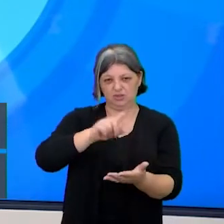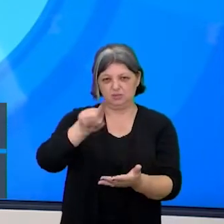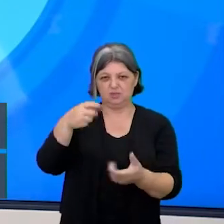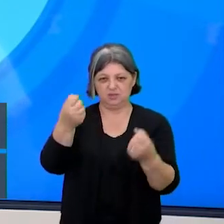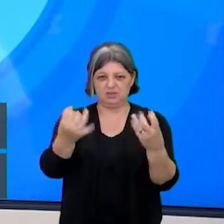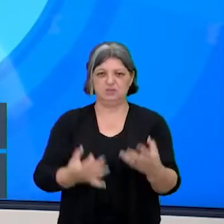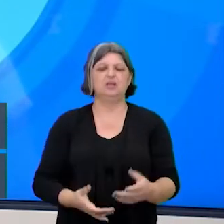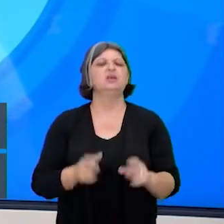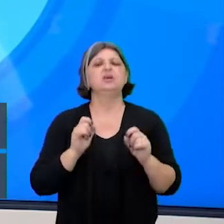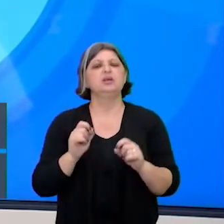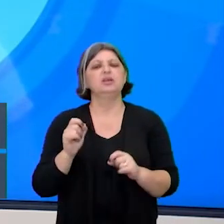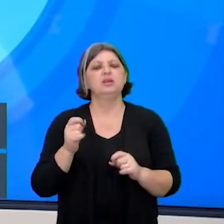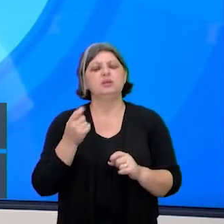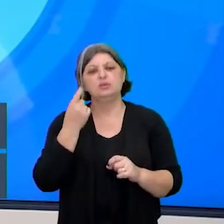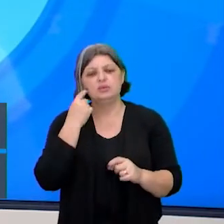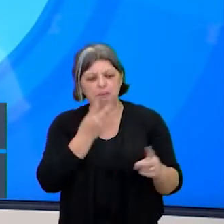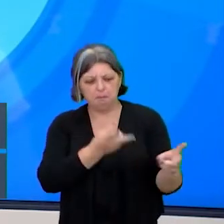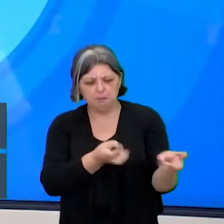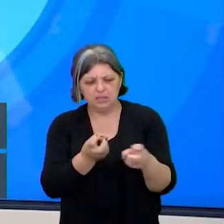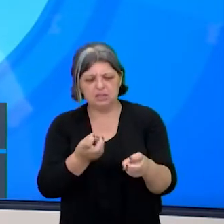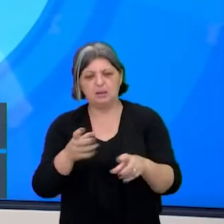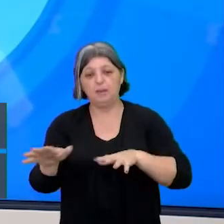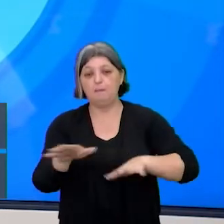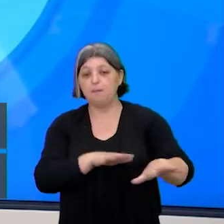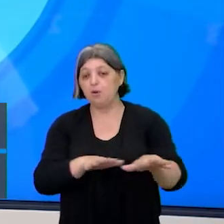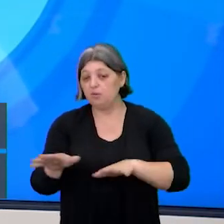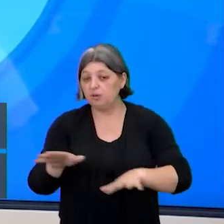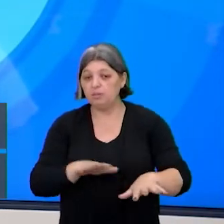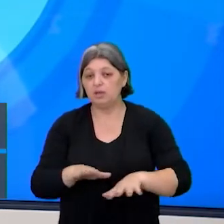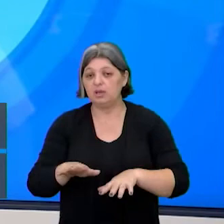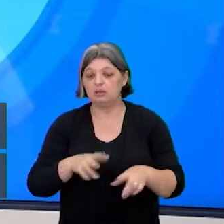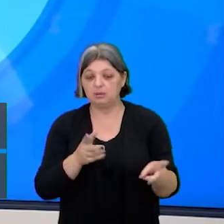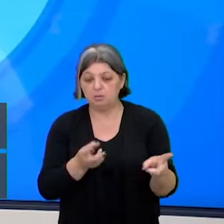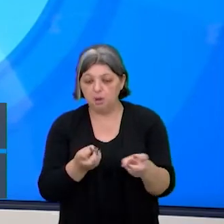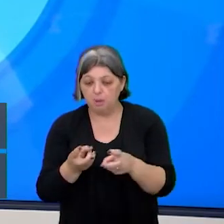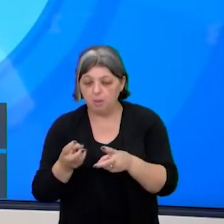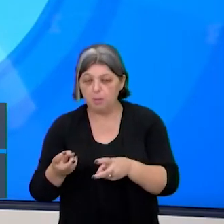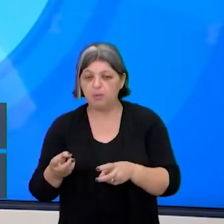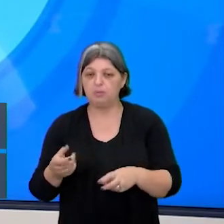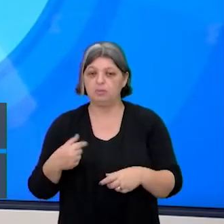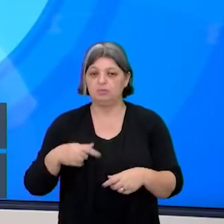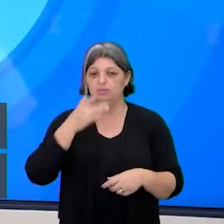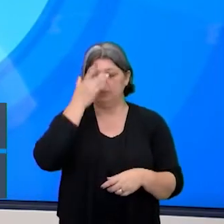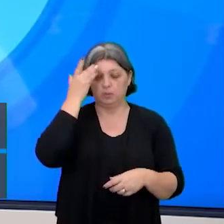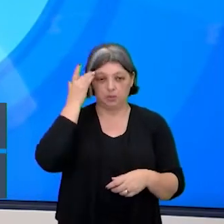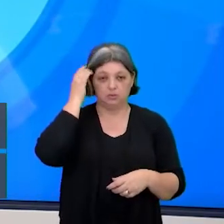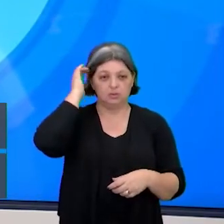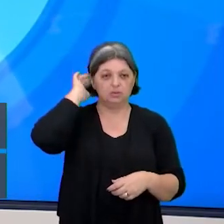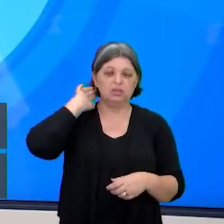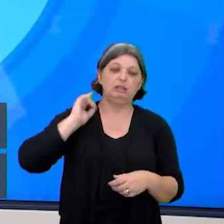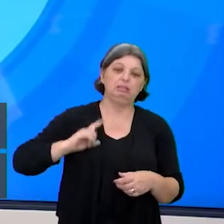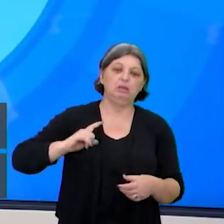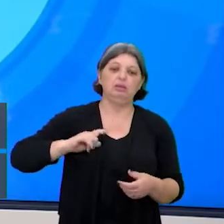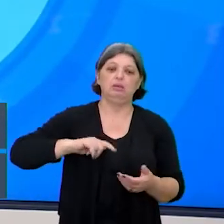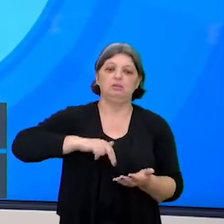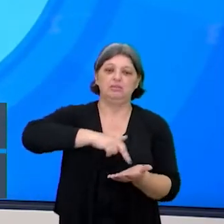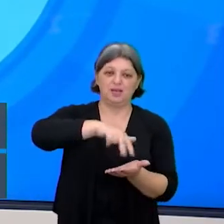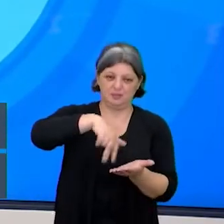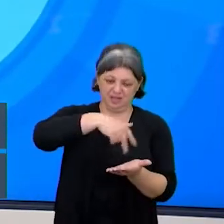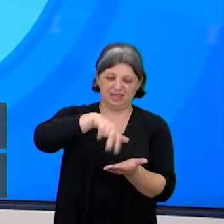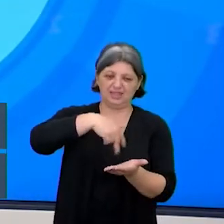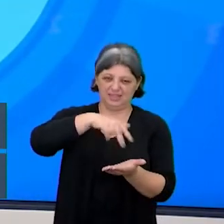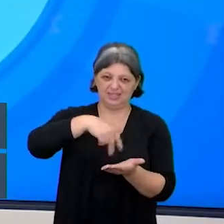frente. O que você vê nesses movimentos? O que você consegue observar? A pessoa ali vai ter uma animação.